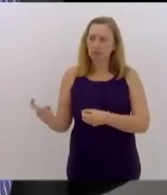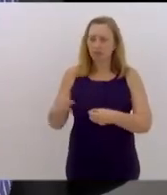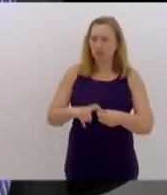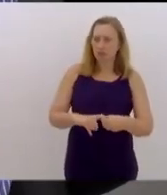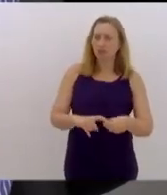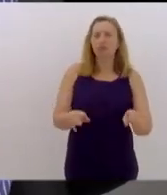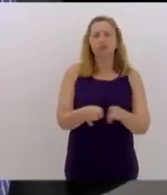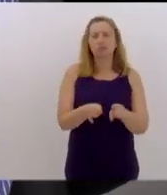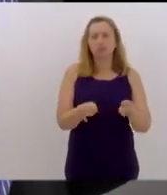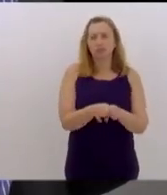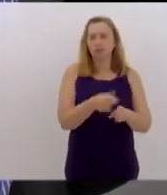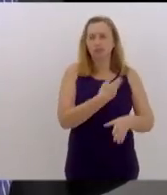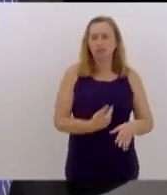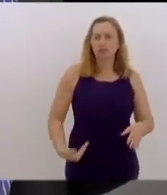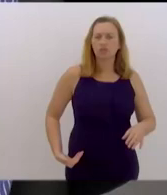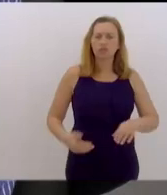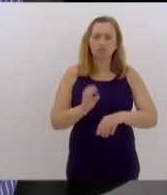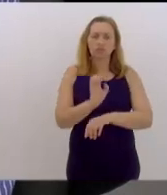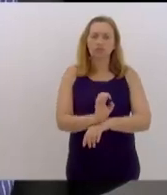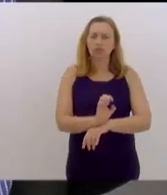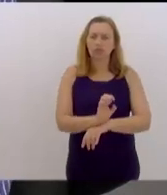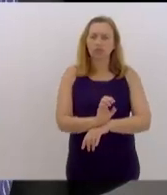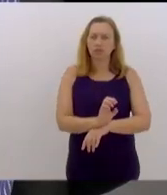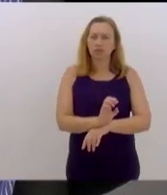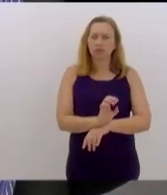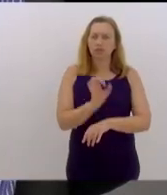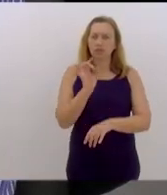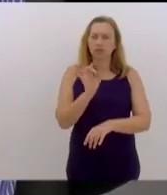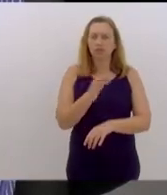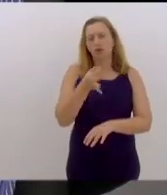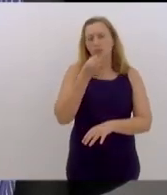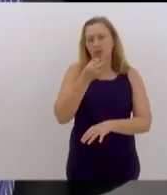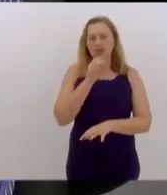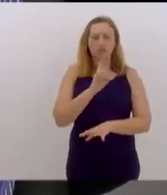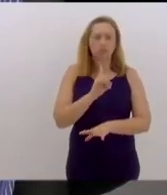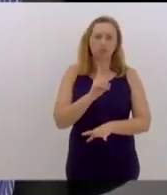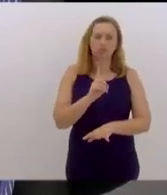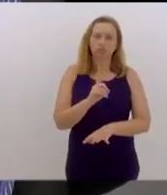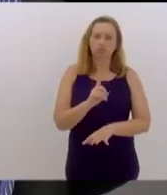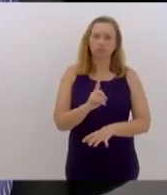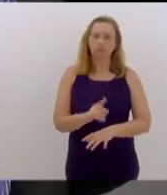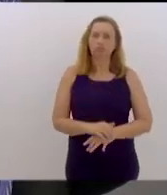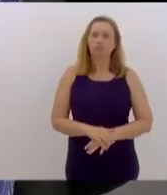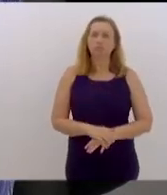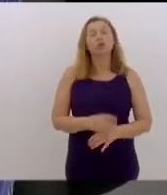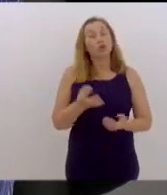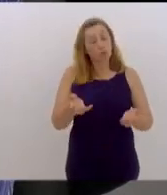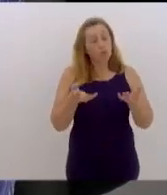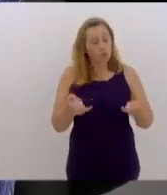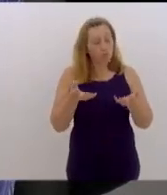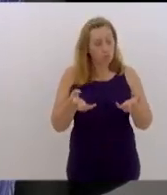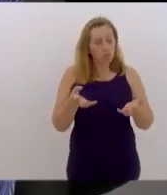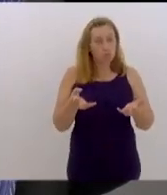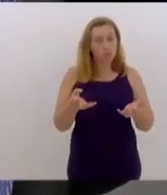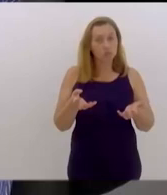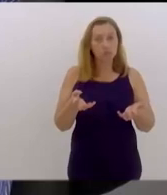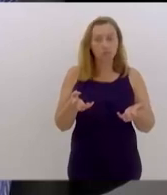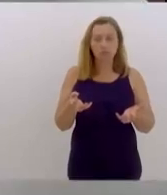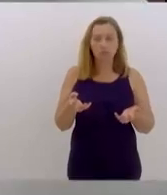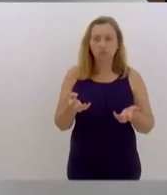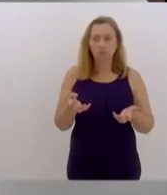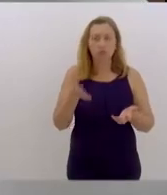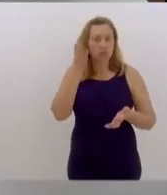Mas como eu pego o Governo do Estado como uma mera sugestão e eu quero de alguma maneira